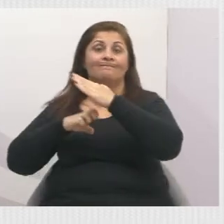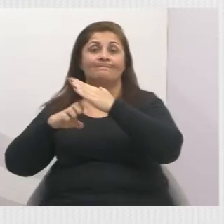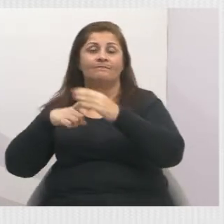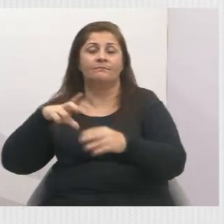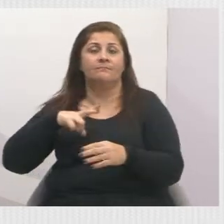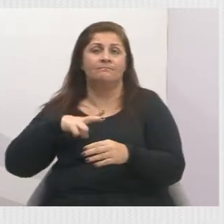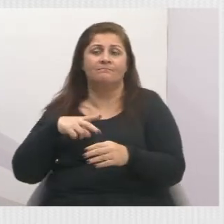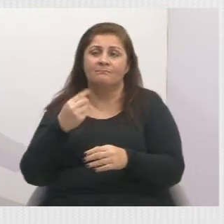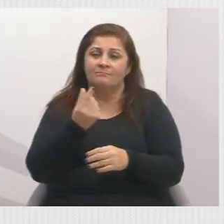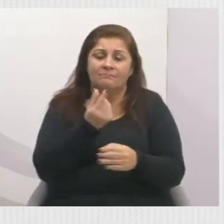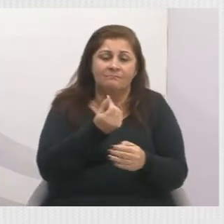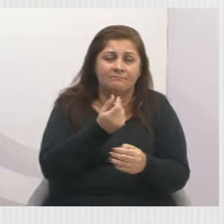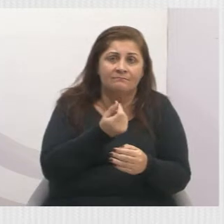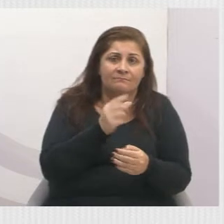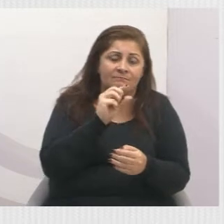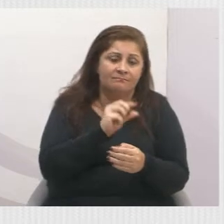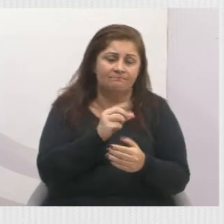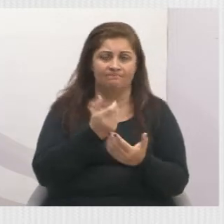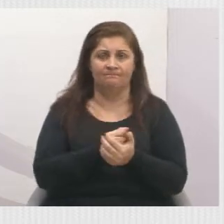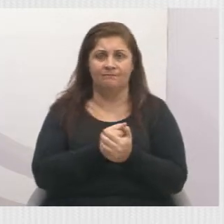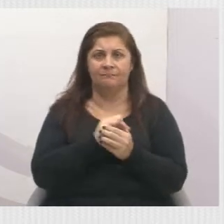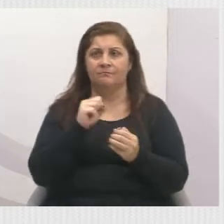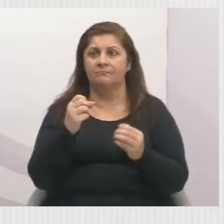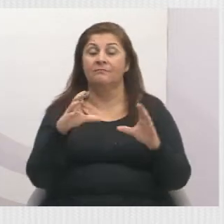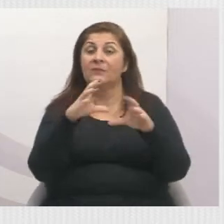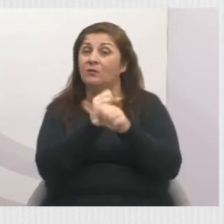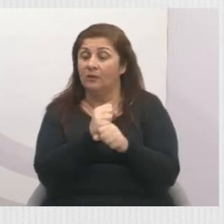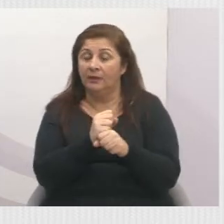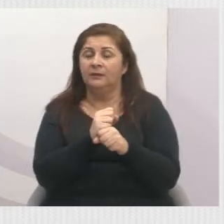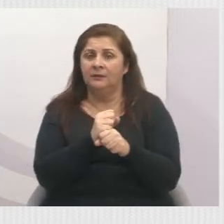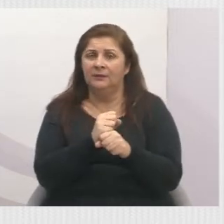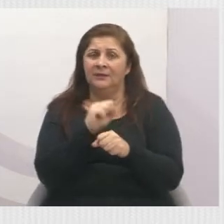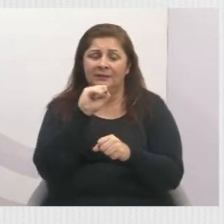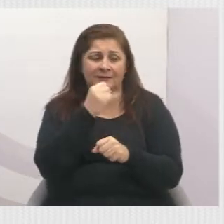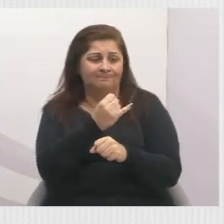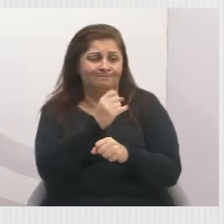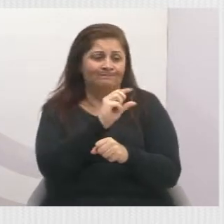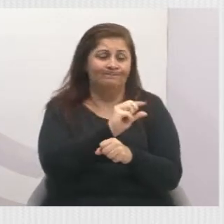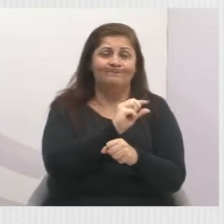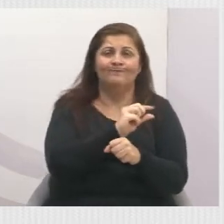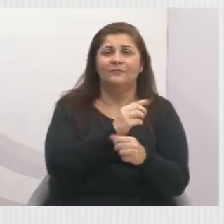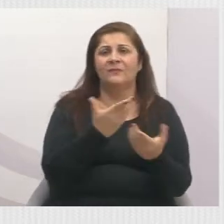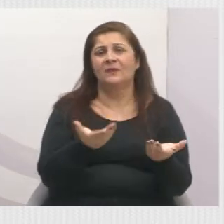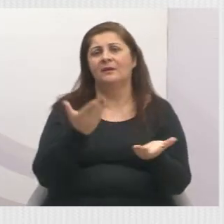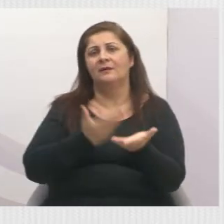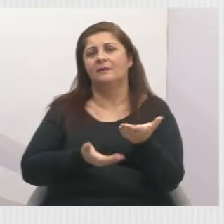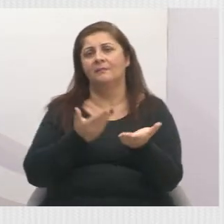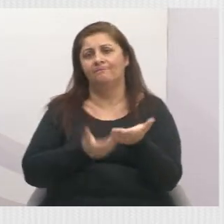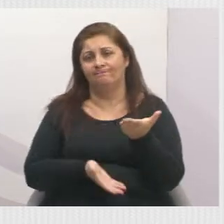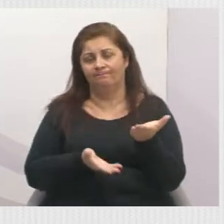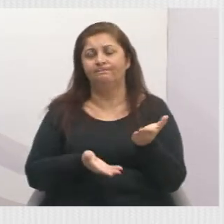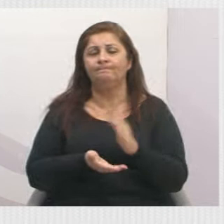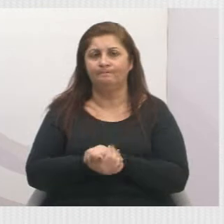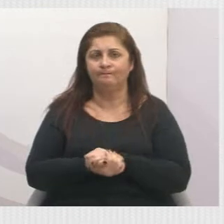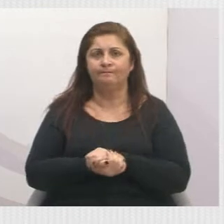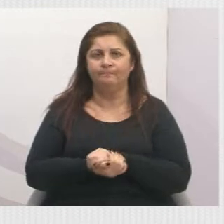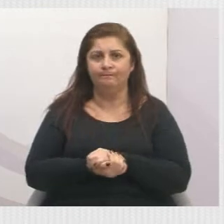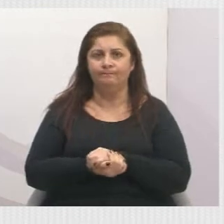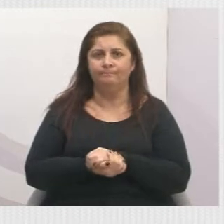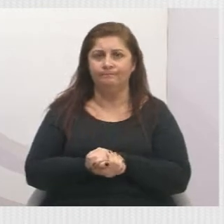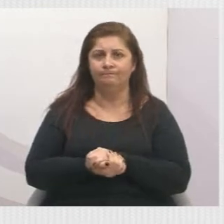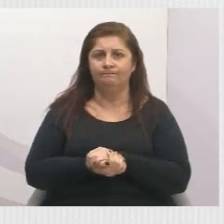contribuição pequena. Se contar tudo, essa contribuição que ele teve pequena na iniciativa privada pode prejudicar o valor da